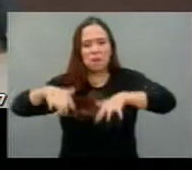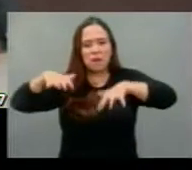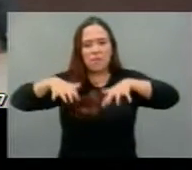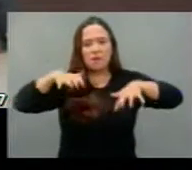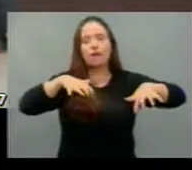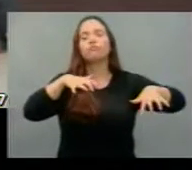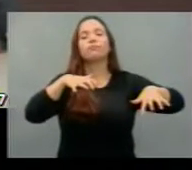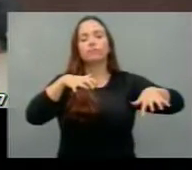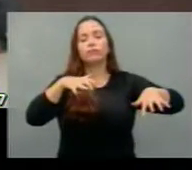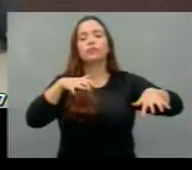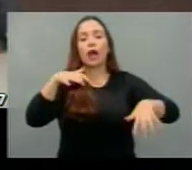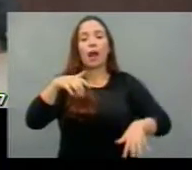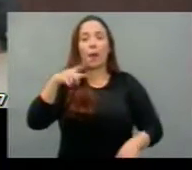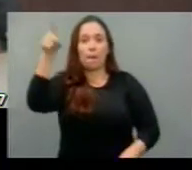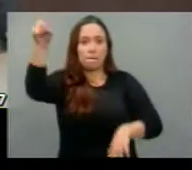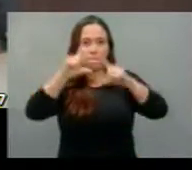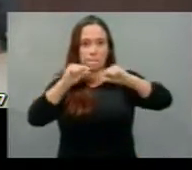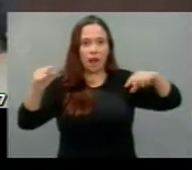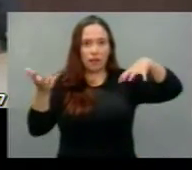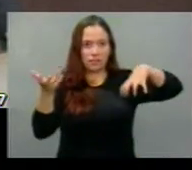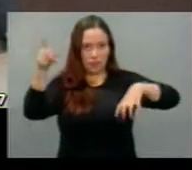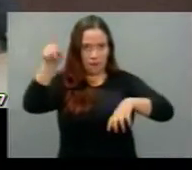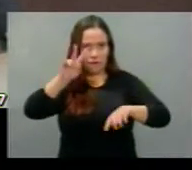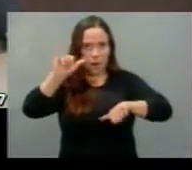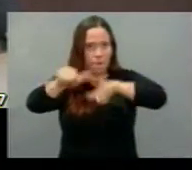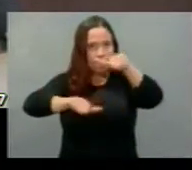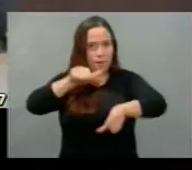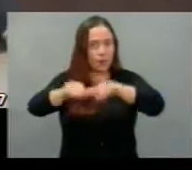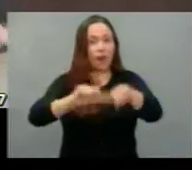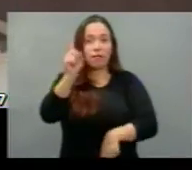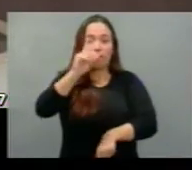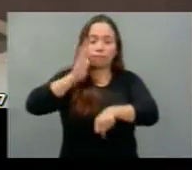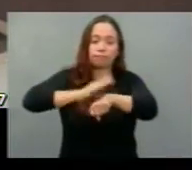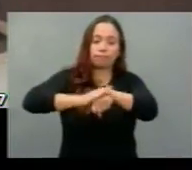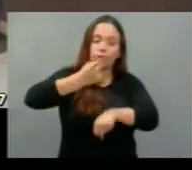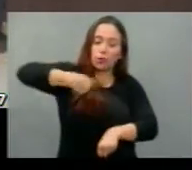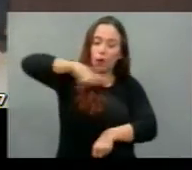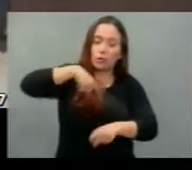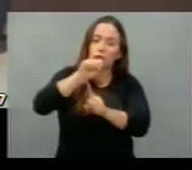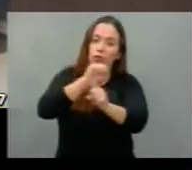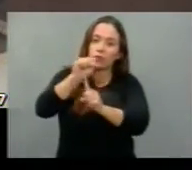queria dizer isso, não é Brasília que vai mudar o Brasil, é o restante do Brasil que vai ter que mudar Brasília desde baixo.